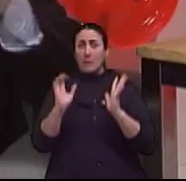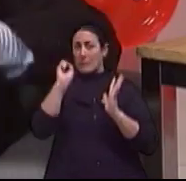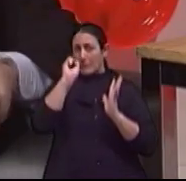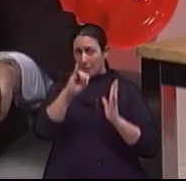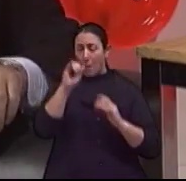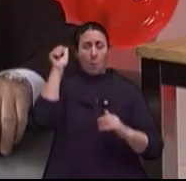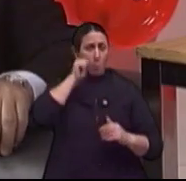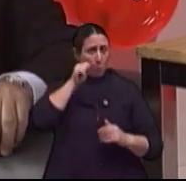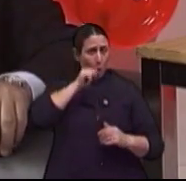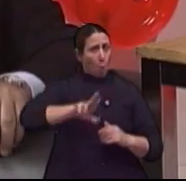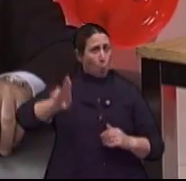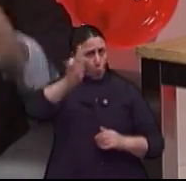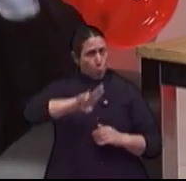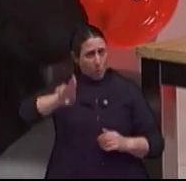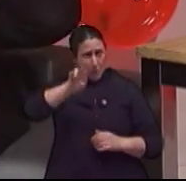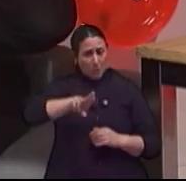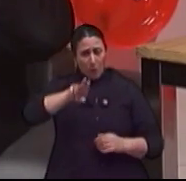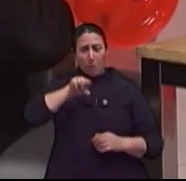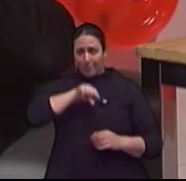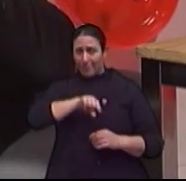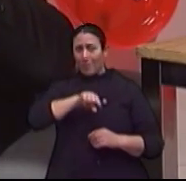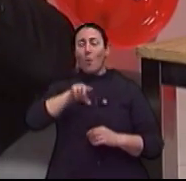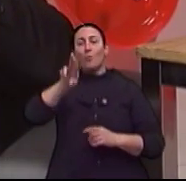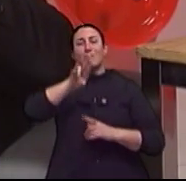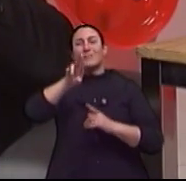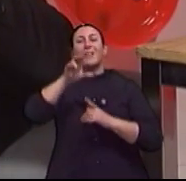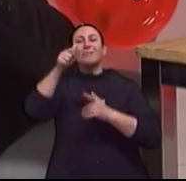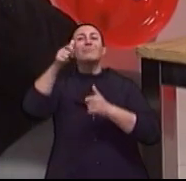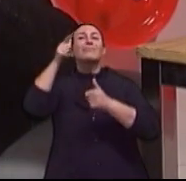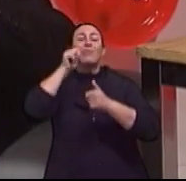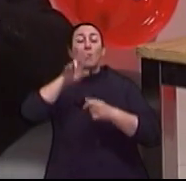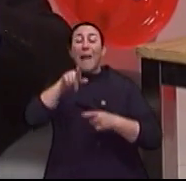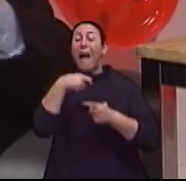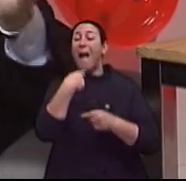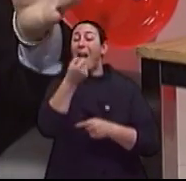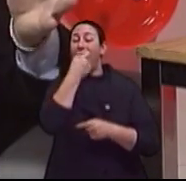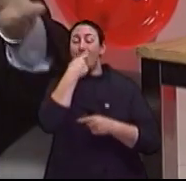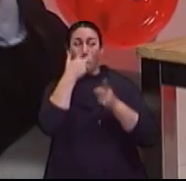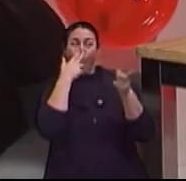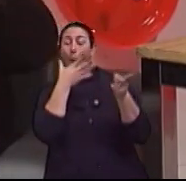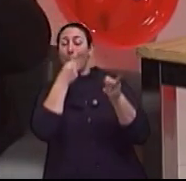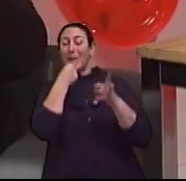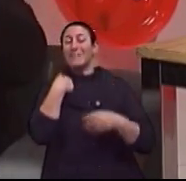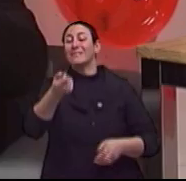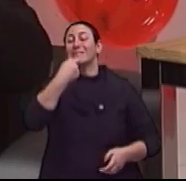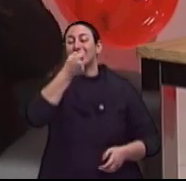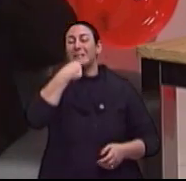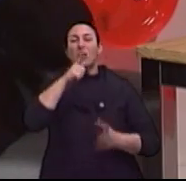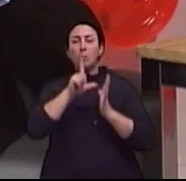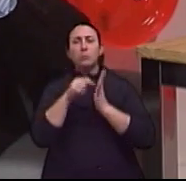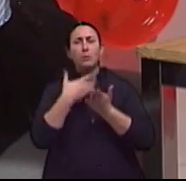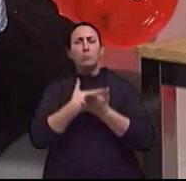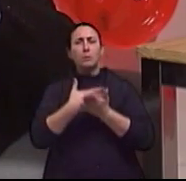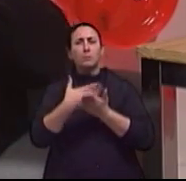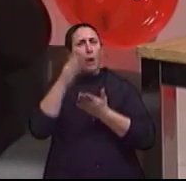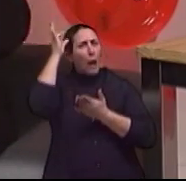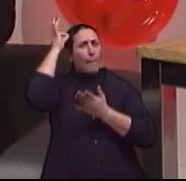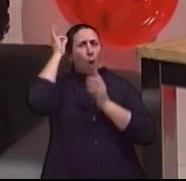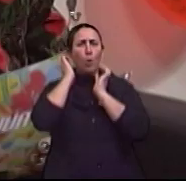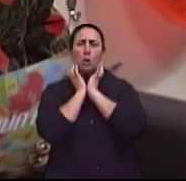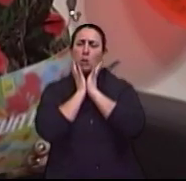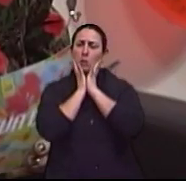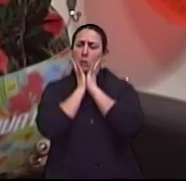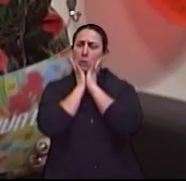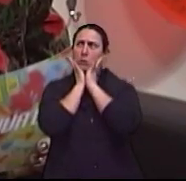se a mulher usar esse produto ela vai começar a ter pelo na face entende então não é então o tratamento